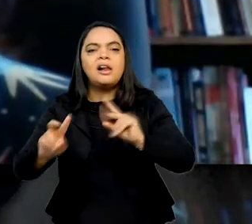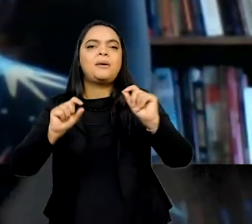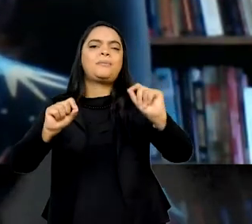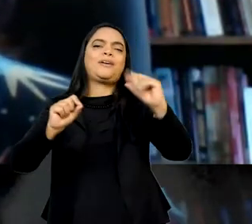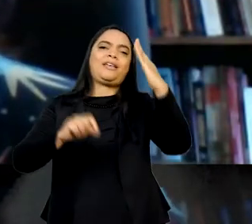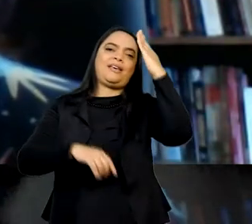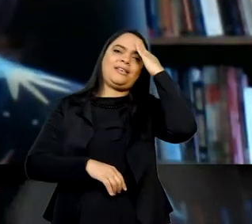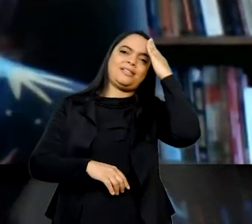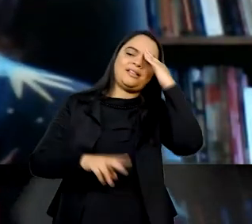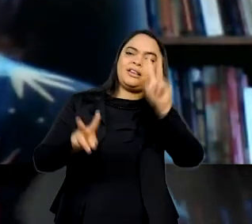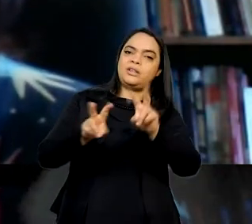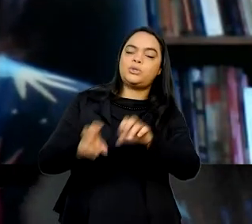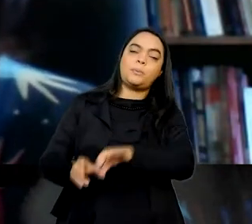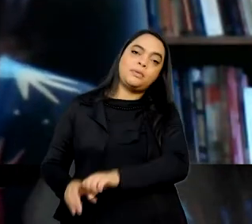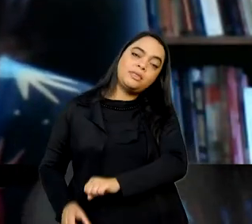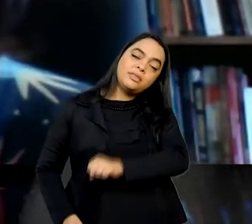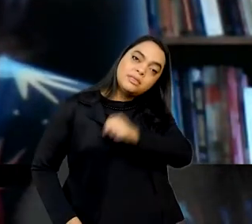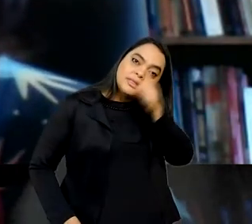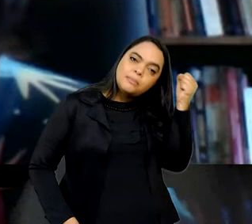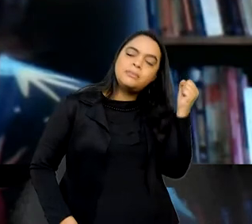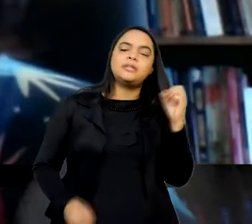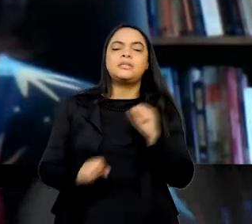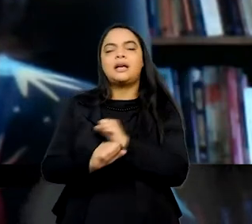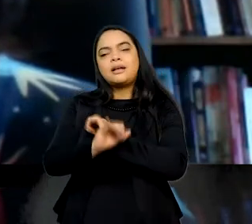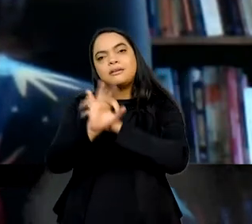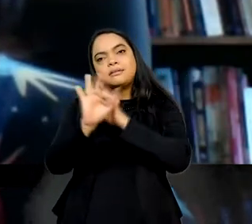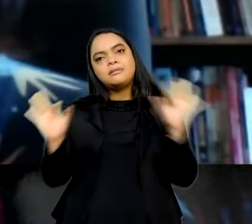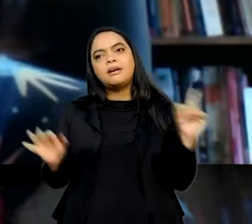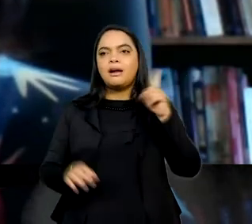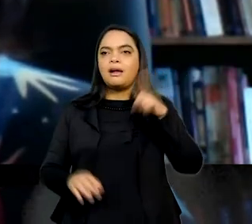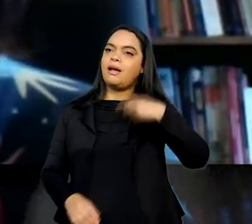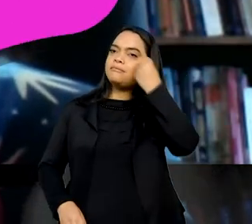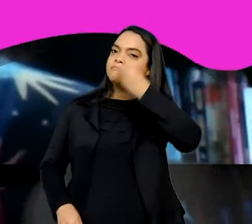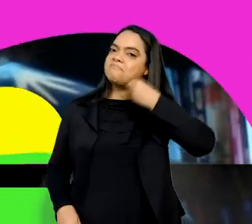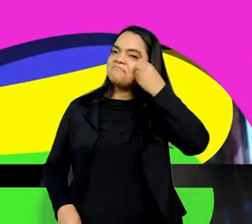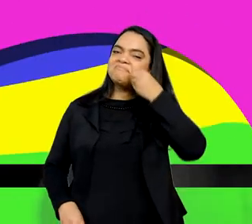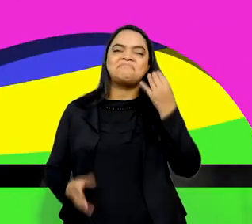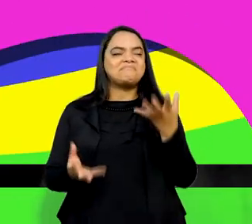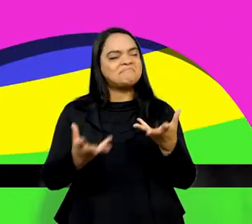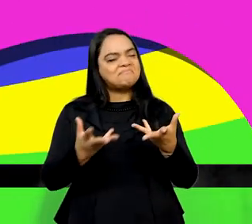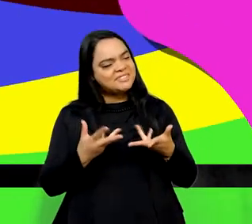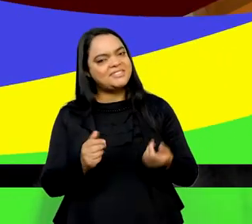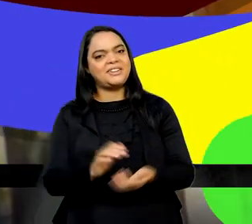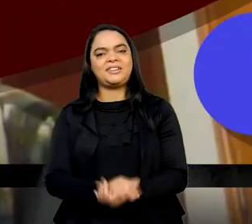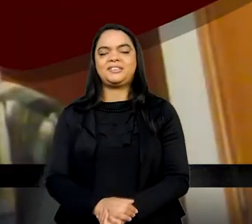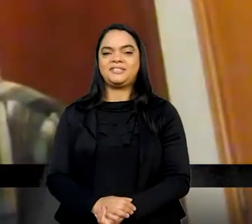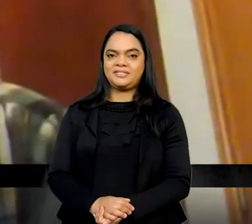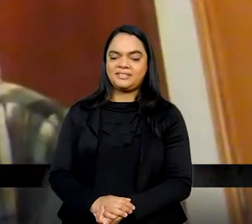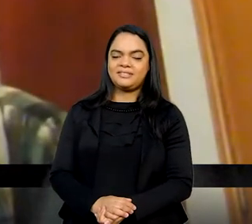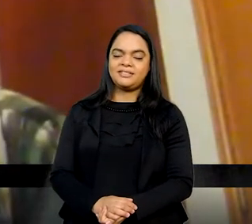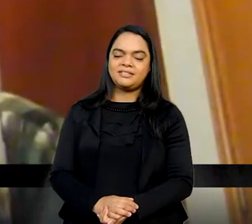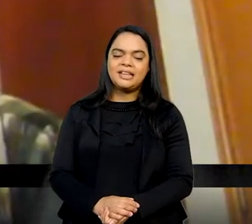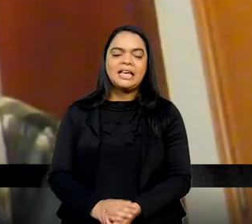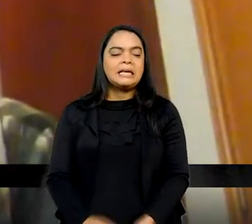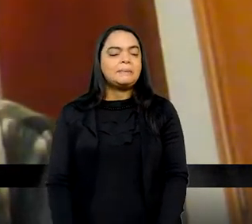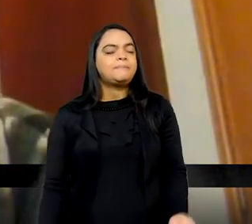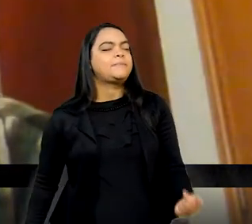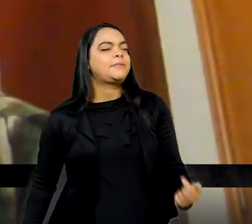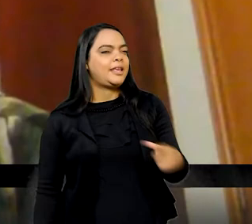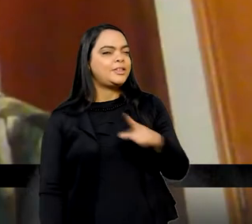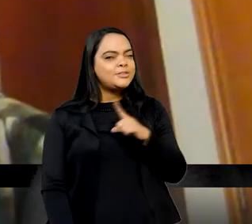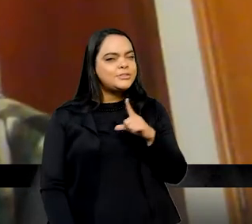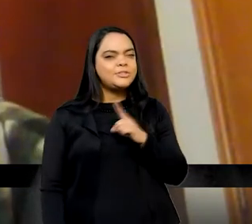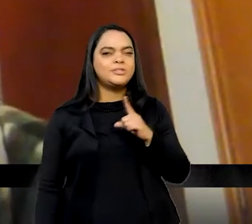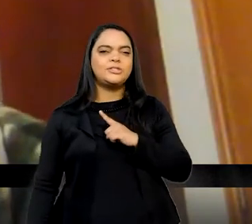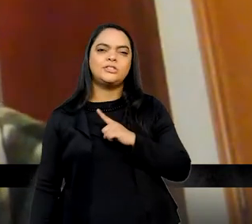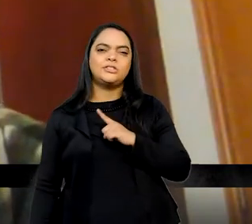da independência, né? Isso é uma experiência e tanto. Eu tive a honra de